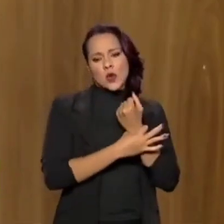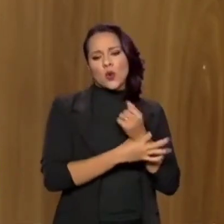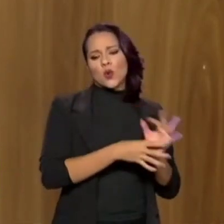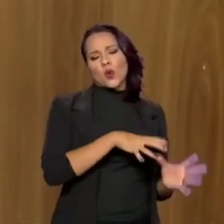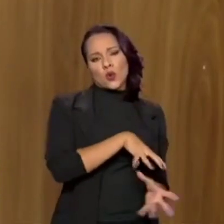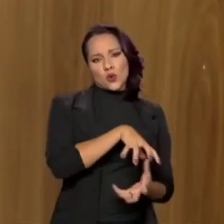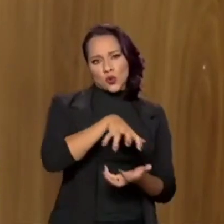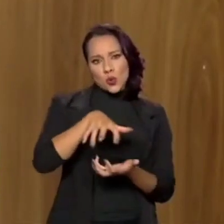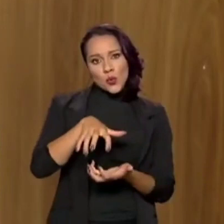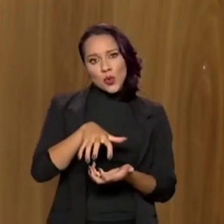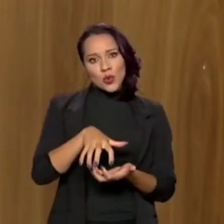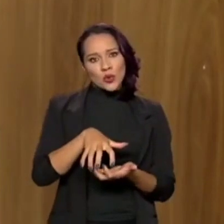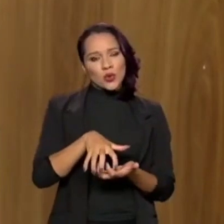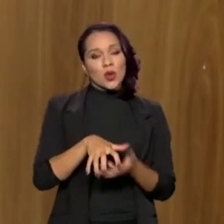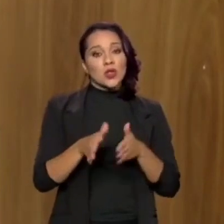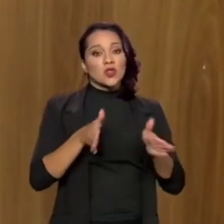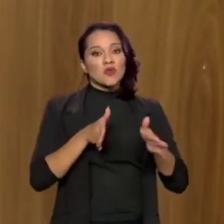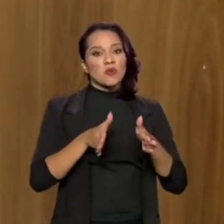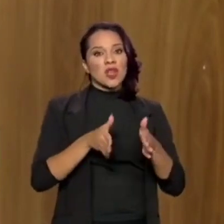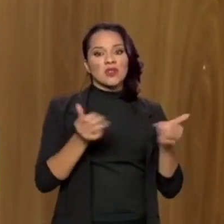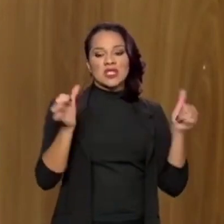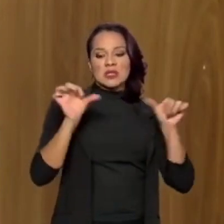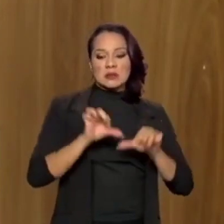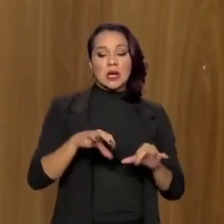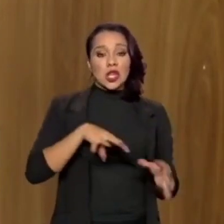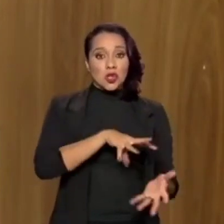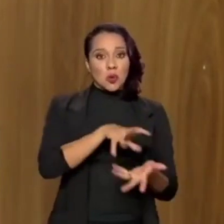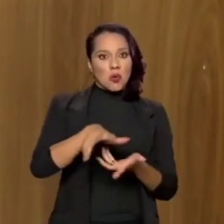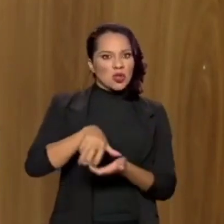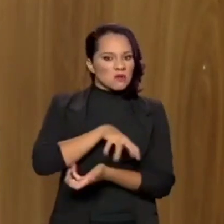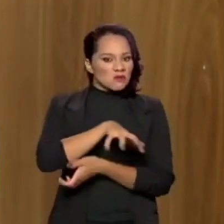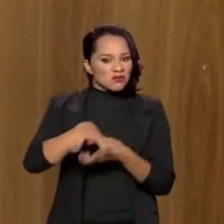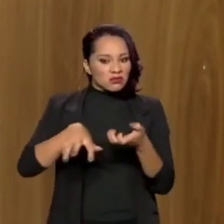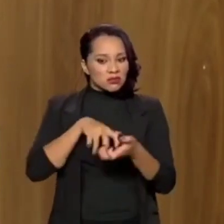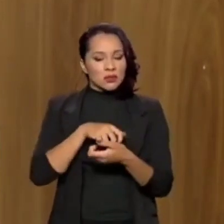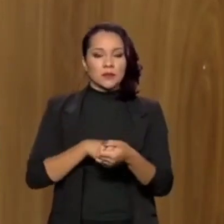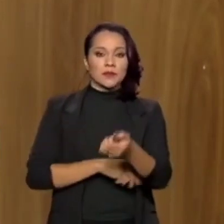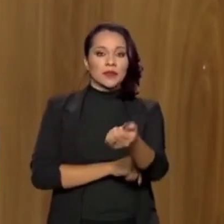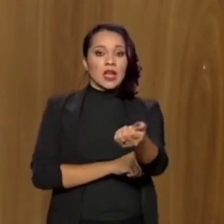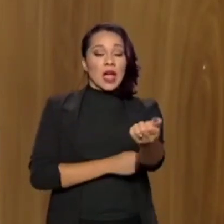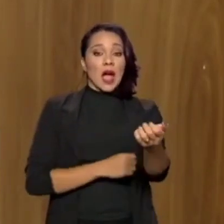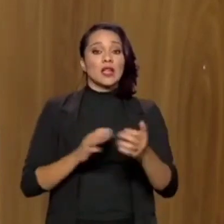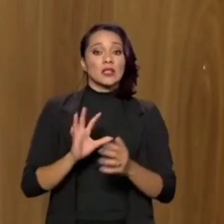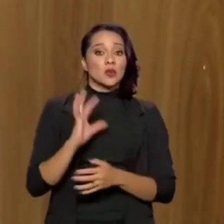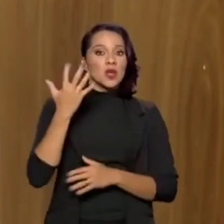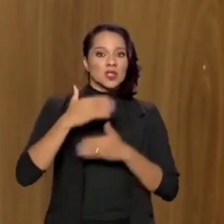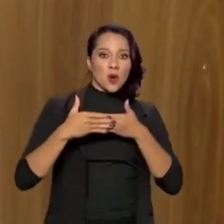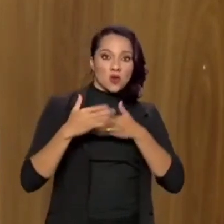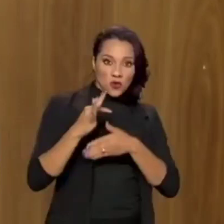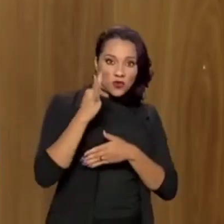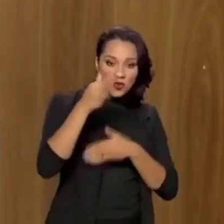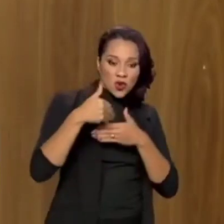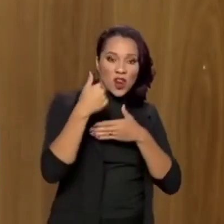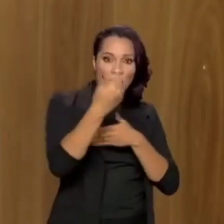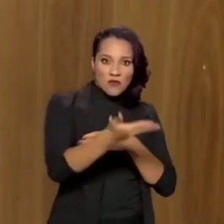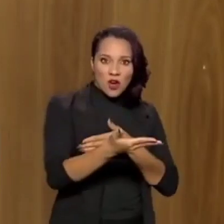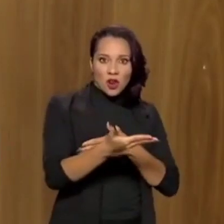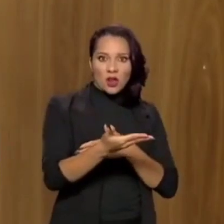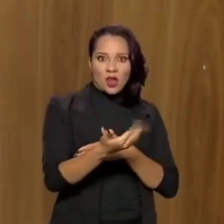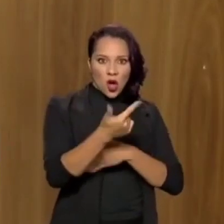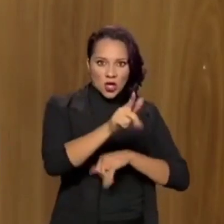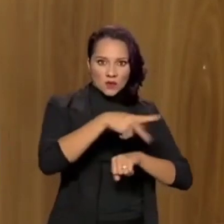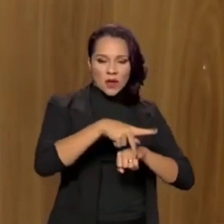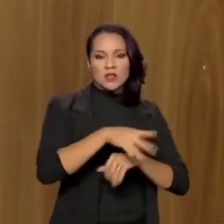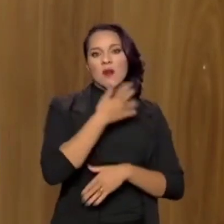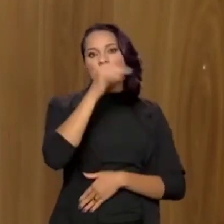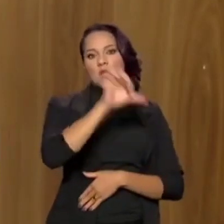mundo em tempestade, um mundo em turbulência. A situação lá fora vai piorar, não vai melhorar.